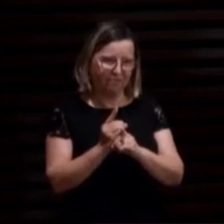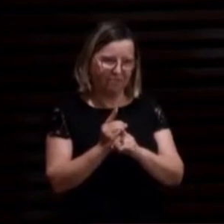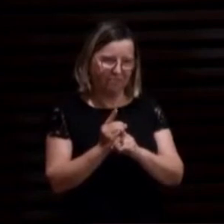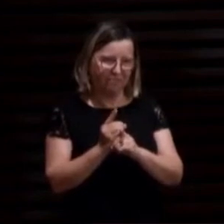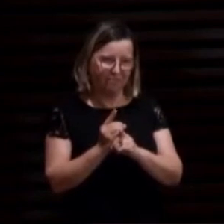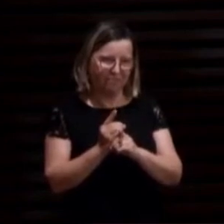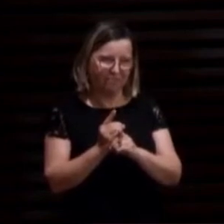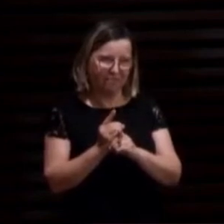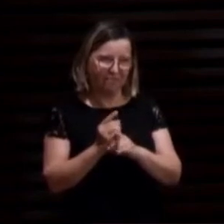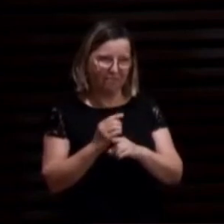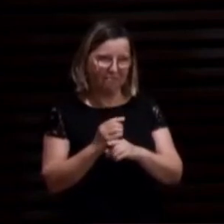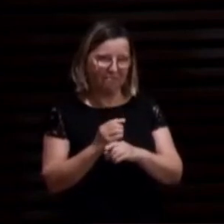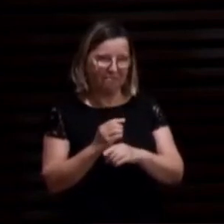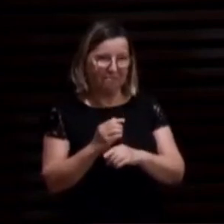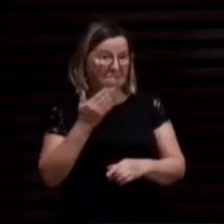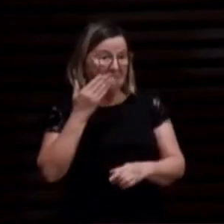psicologicamente sadio.